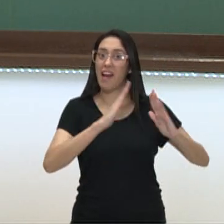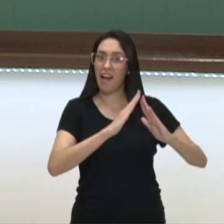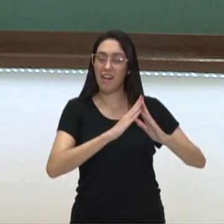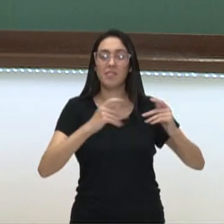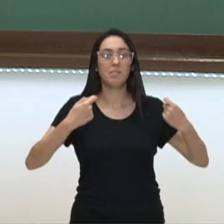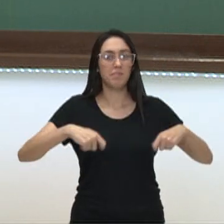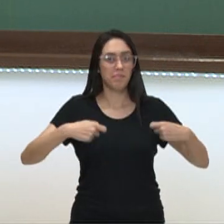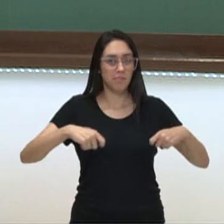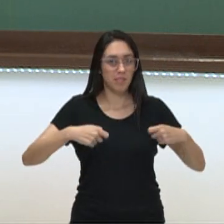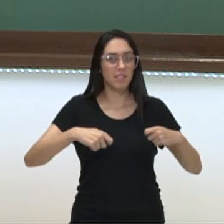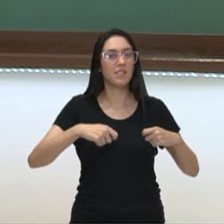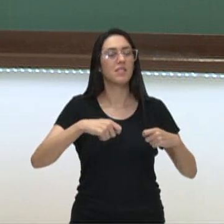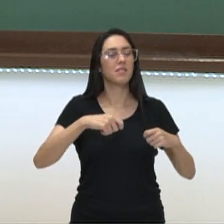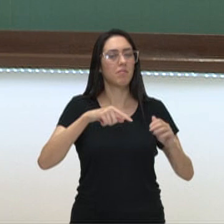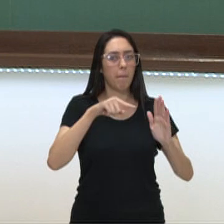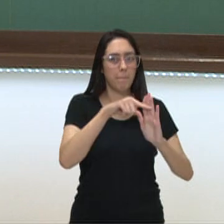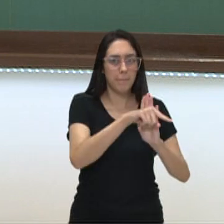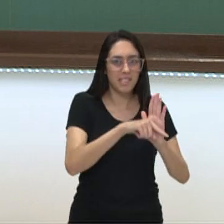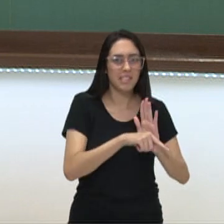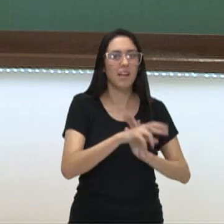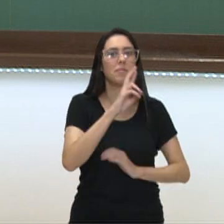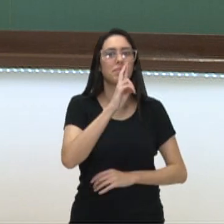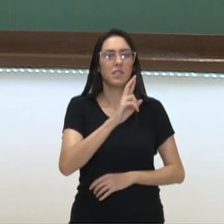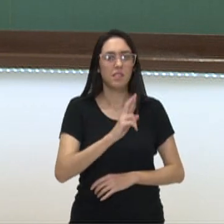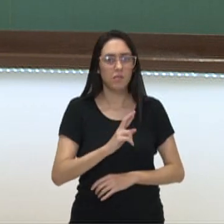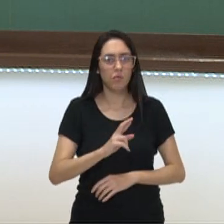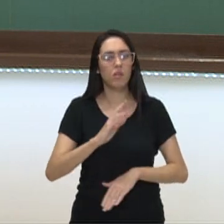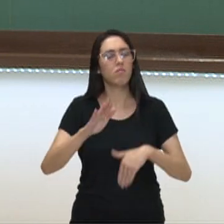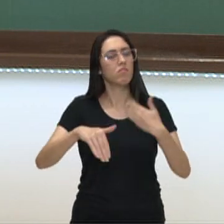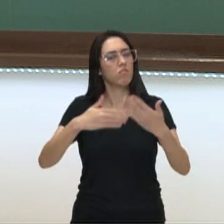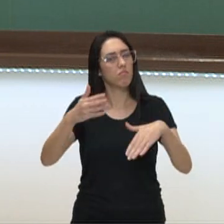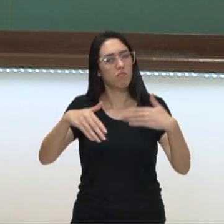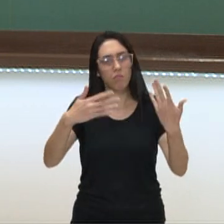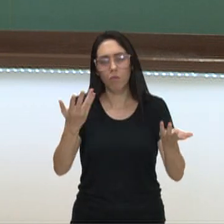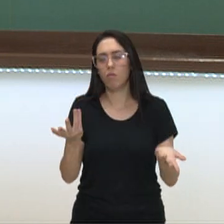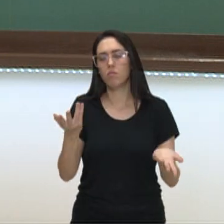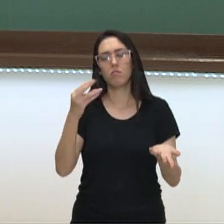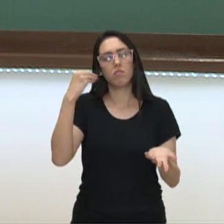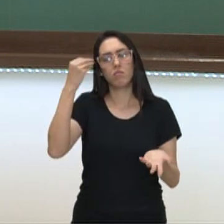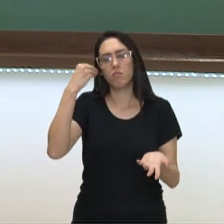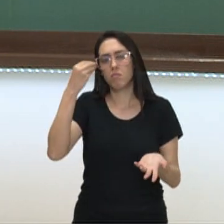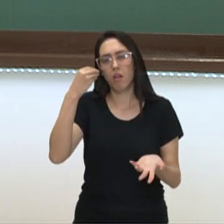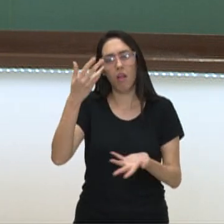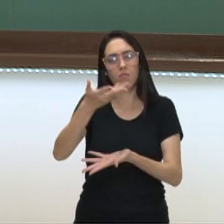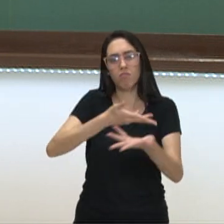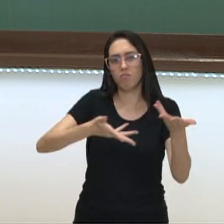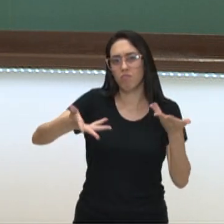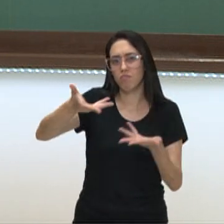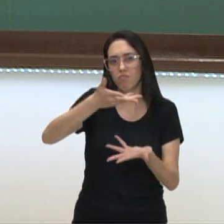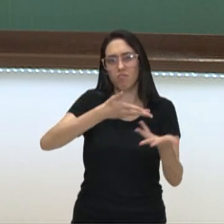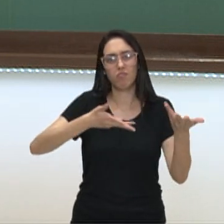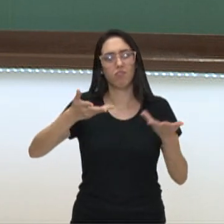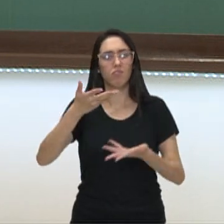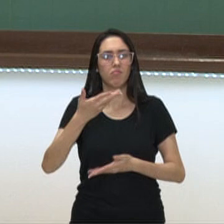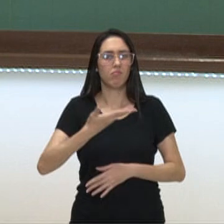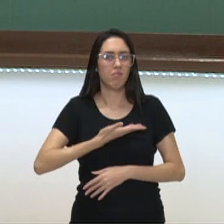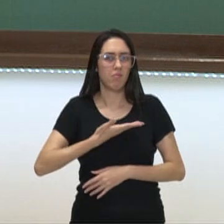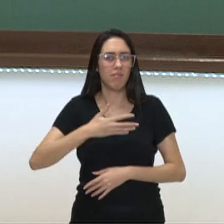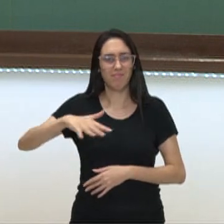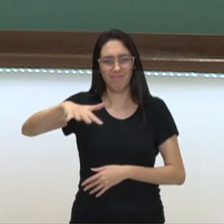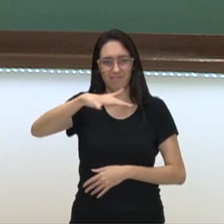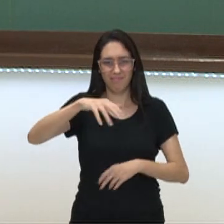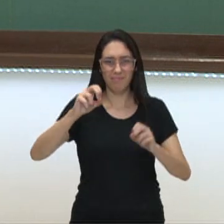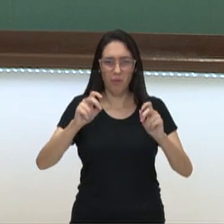você fazer, pesquisar, responder e depois trocar a sua experiência com os seus colegas e interagir com os seus colegas,